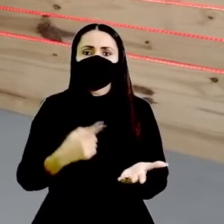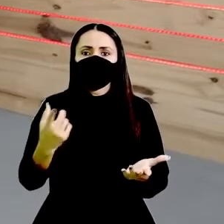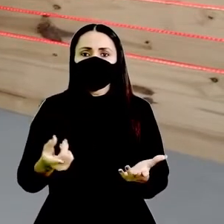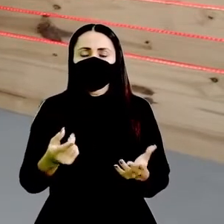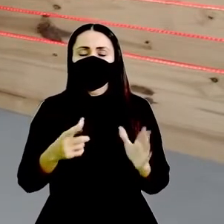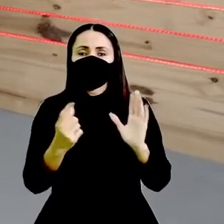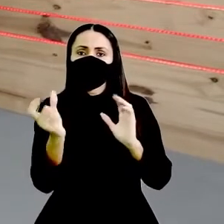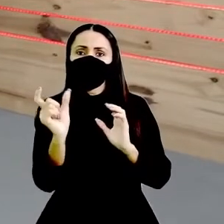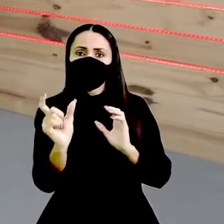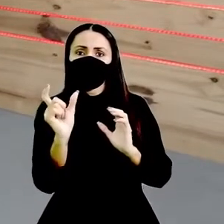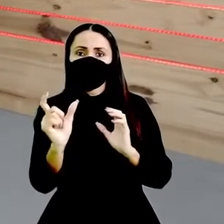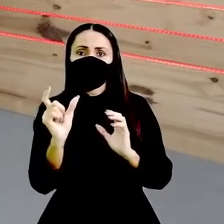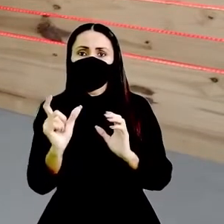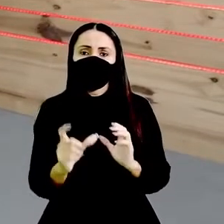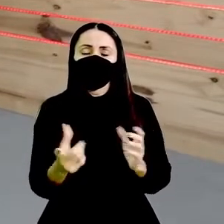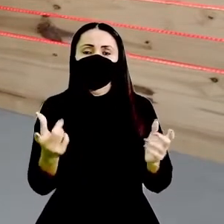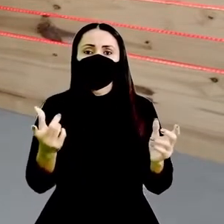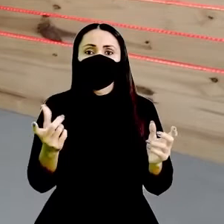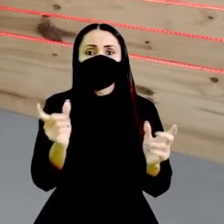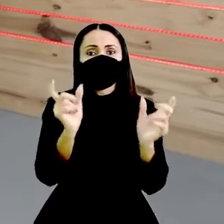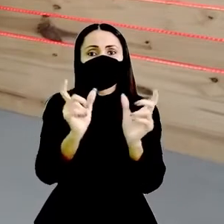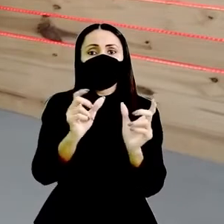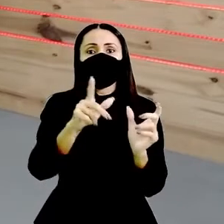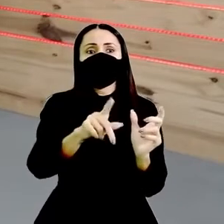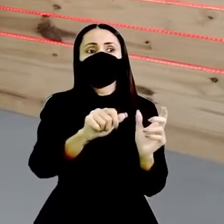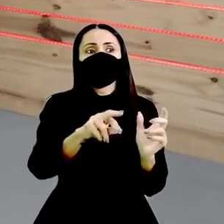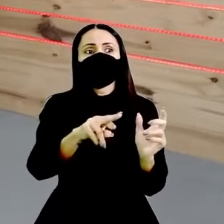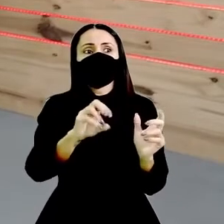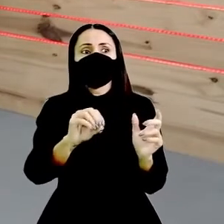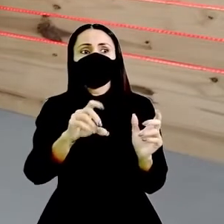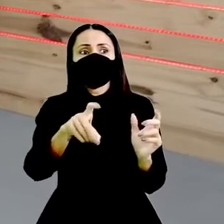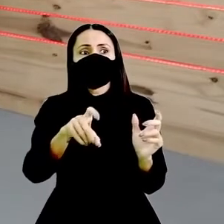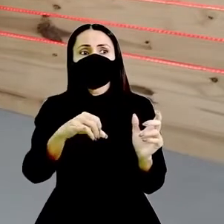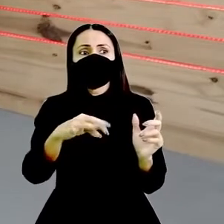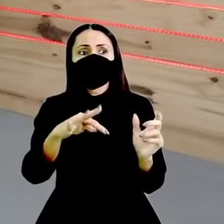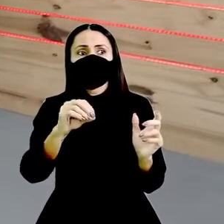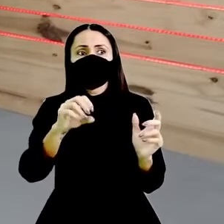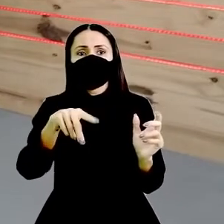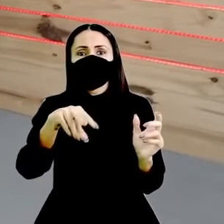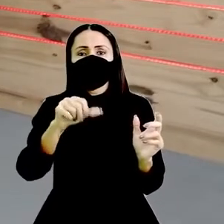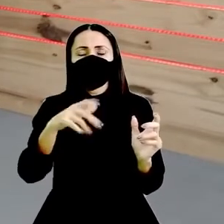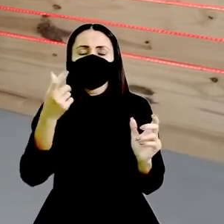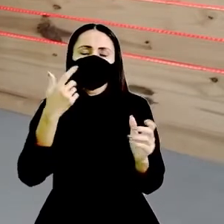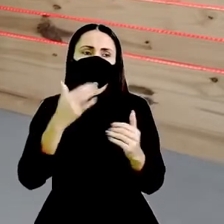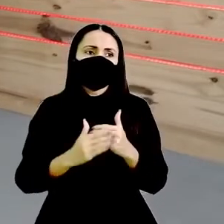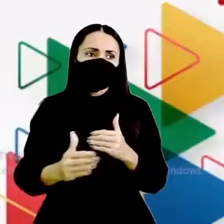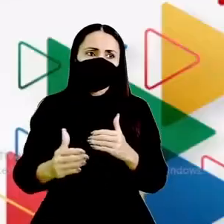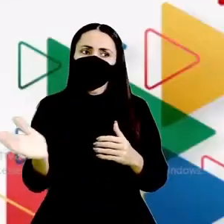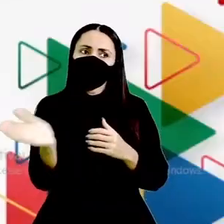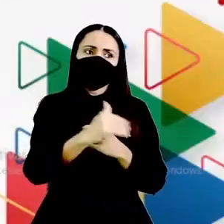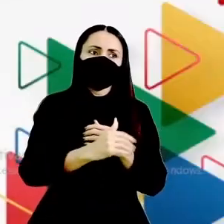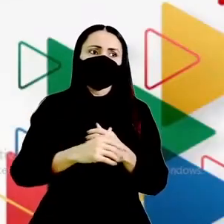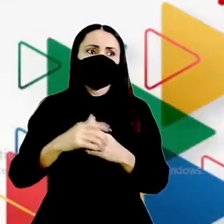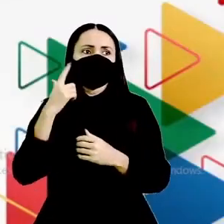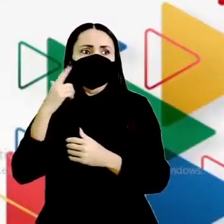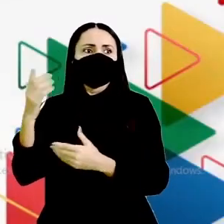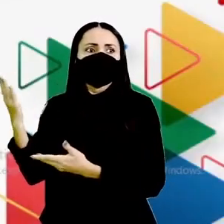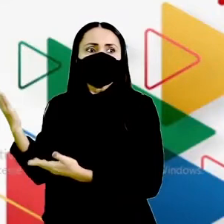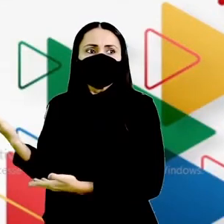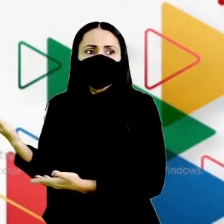das paroxítonas que a gente vai ver aqui hoje. Exatamente. Né? É. Vamos embora? Vamos começar? Vamos começar? Enche a tela, meu querido, tá aí,